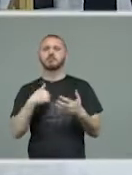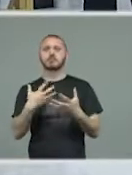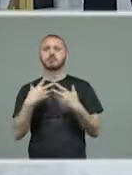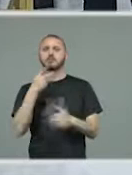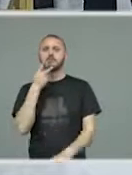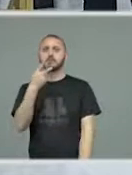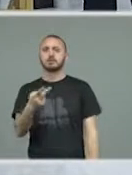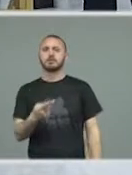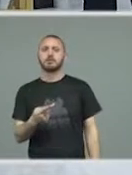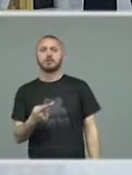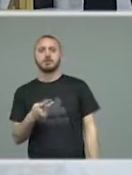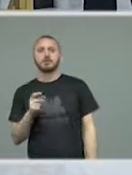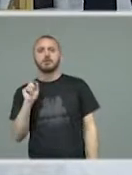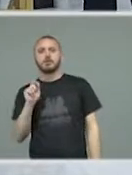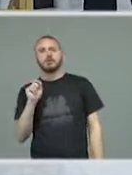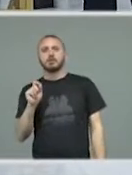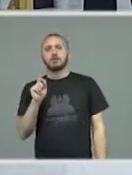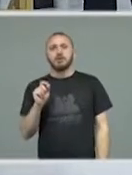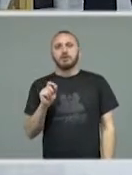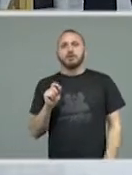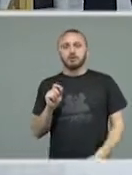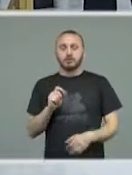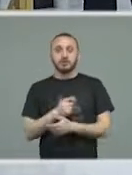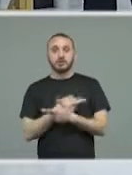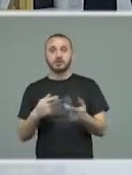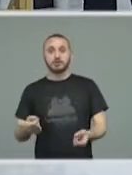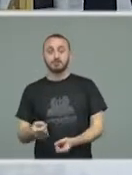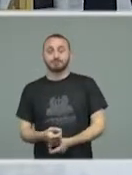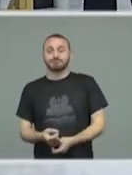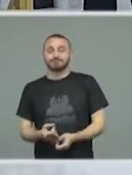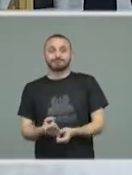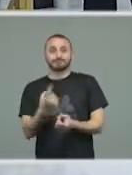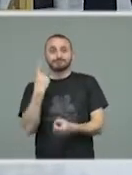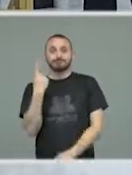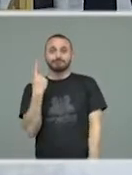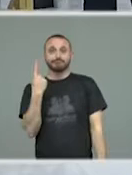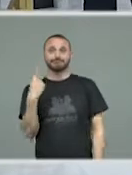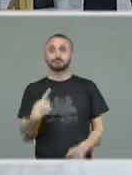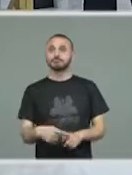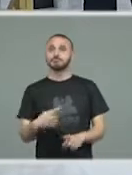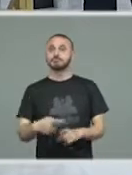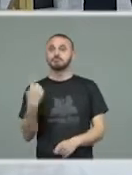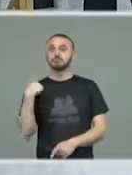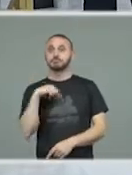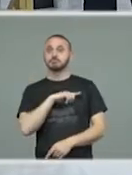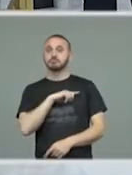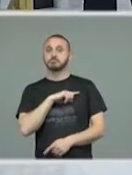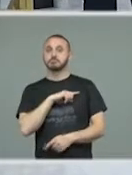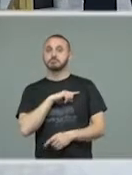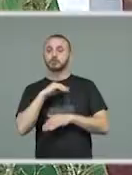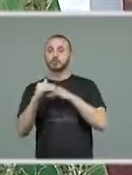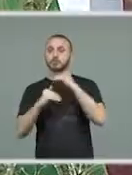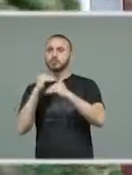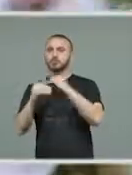dizer é que é algo impressionante, porque nós estamos construindo a